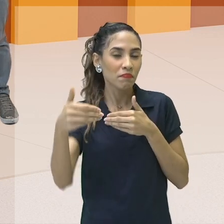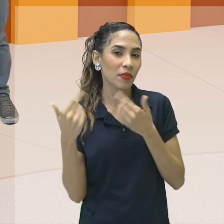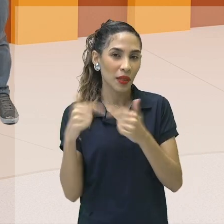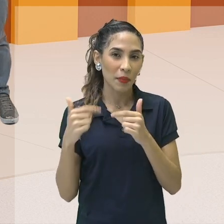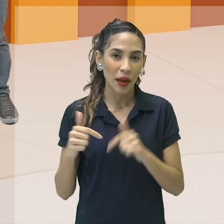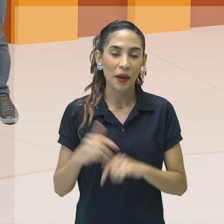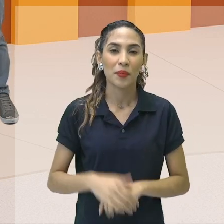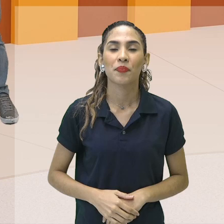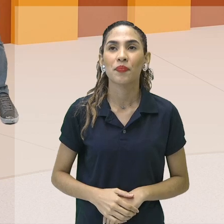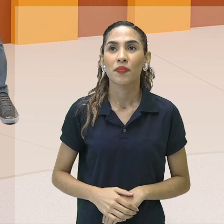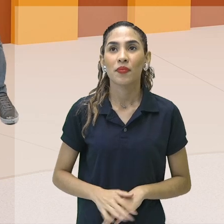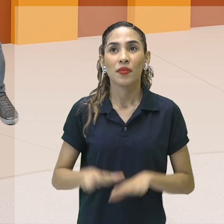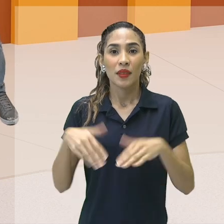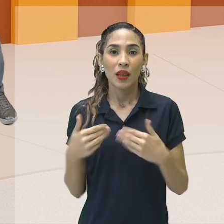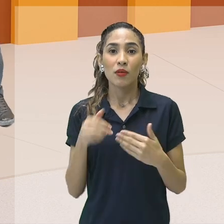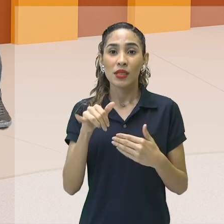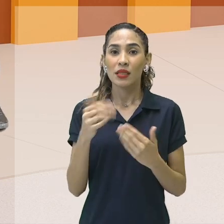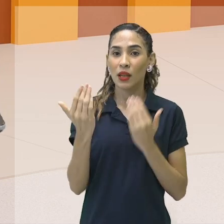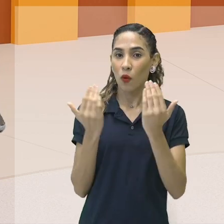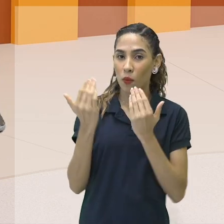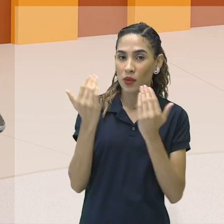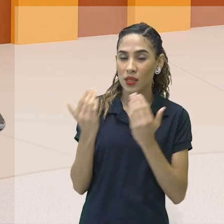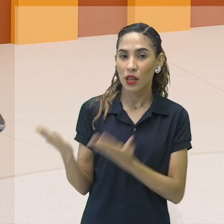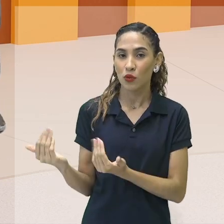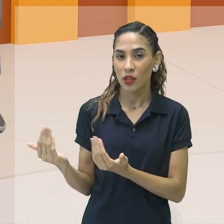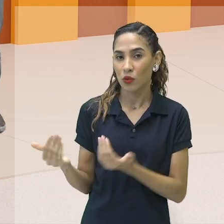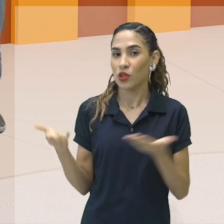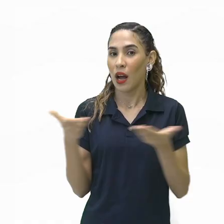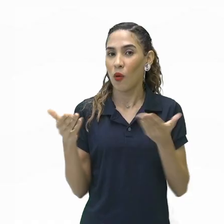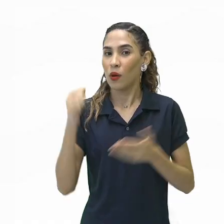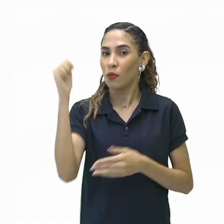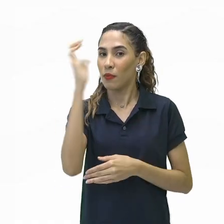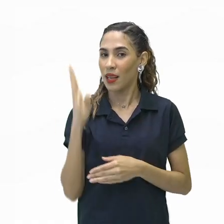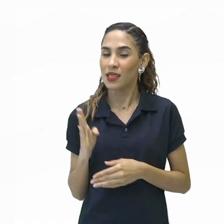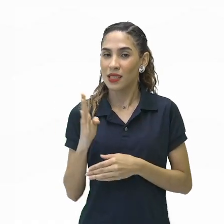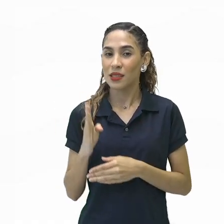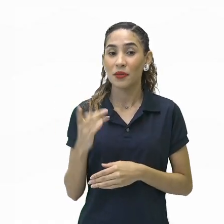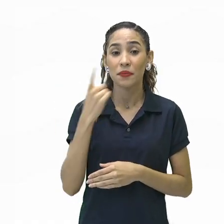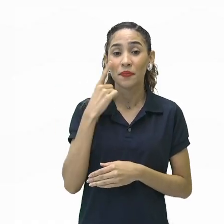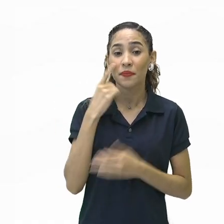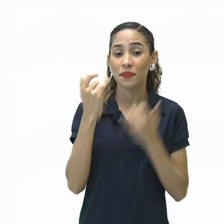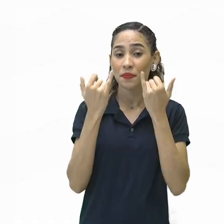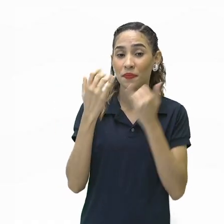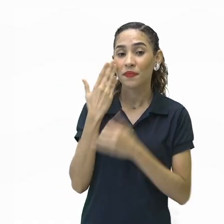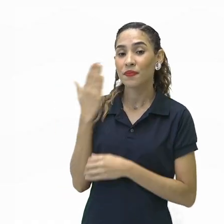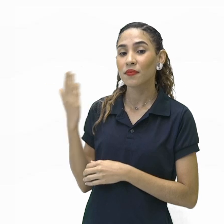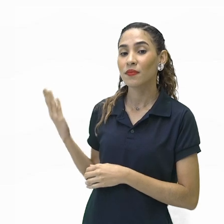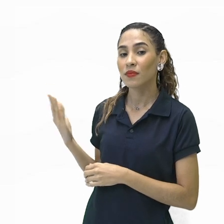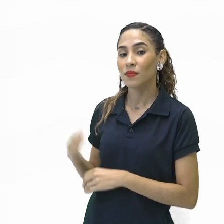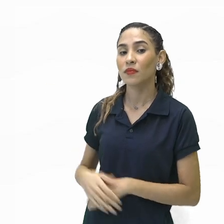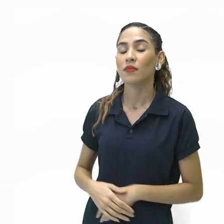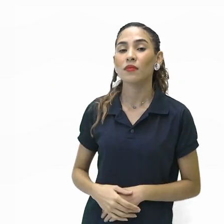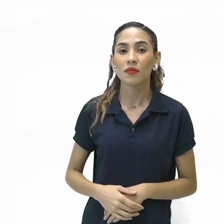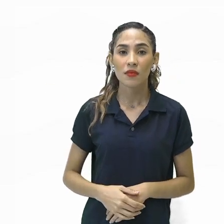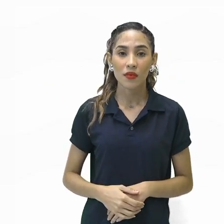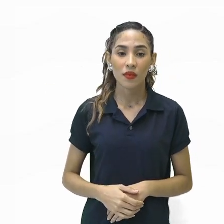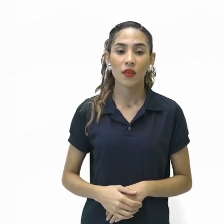Quando a gente vê um parâmetro dos dados da juventude no Brasil, agora aí, dados recentes, vamos dar uma olhada nessa tela agora, né? A gente tem ali